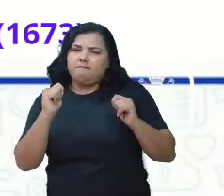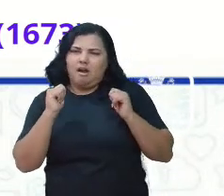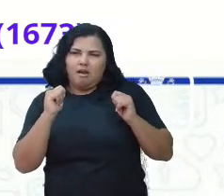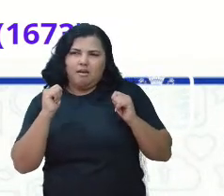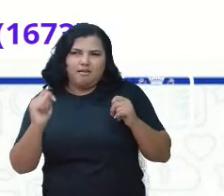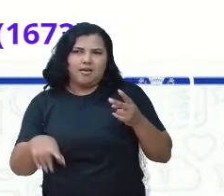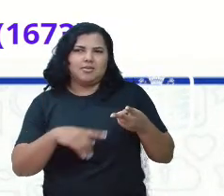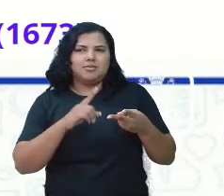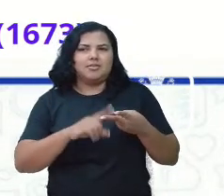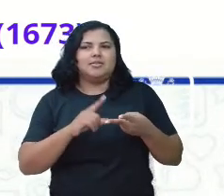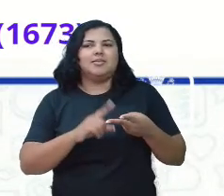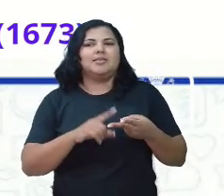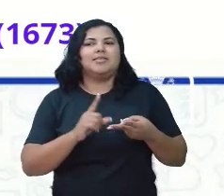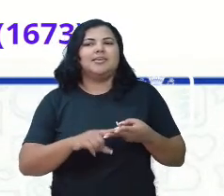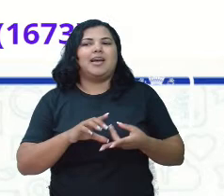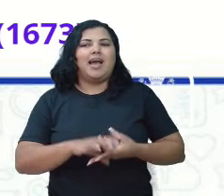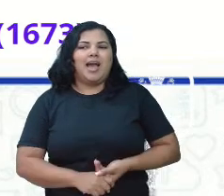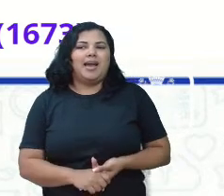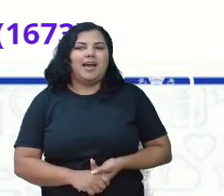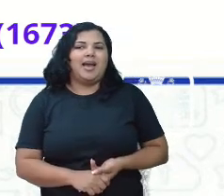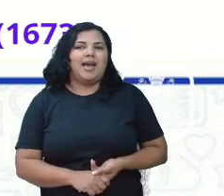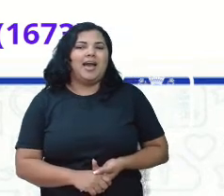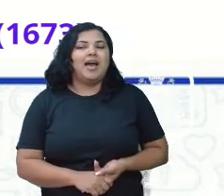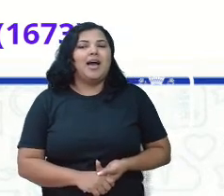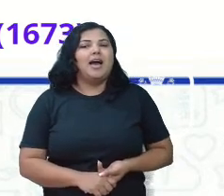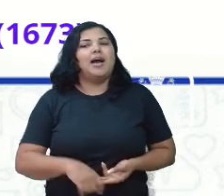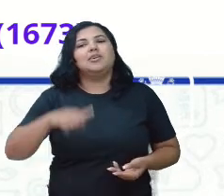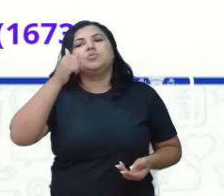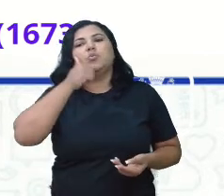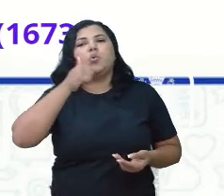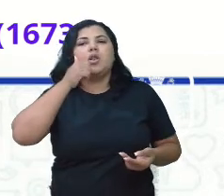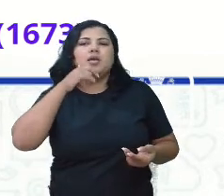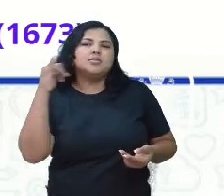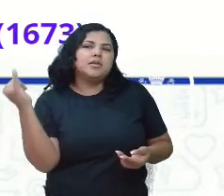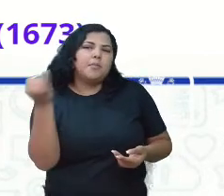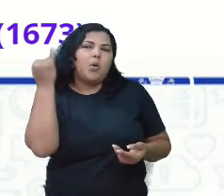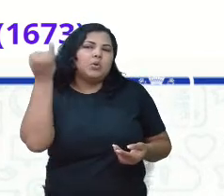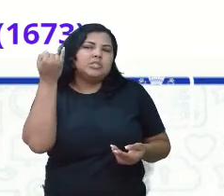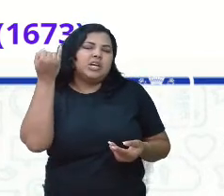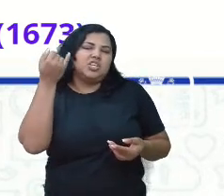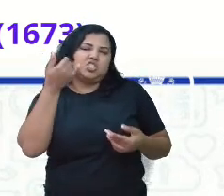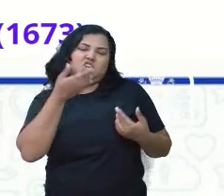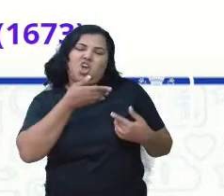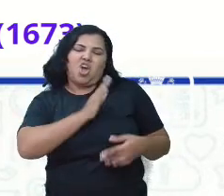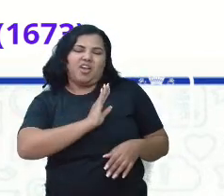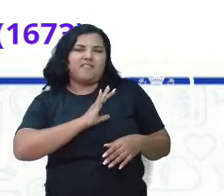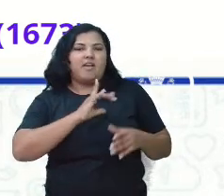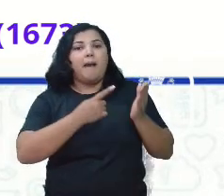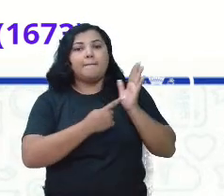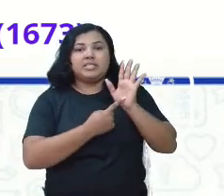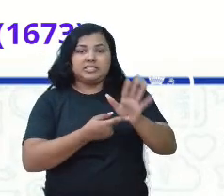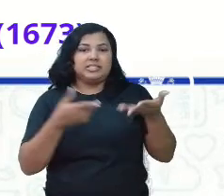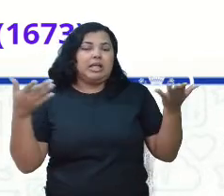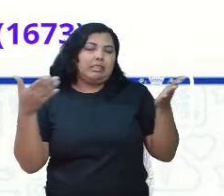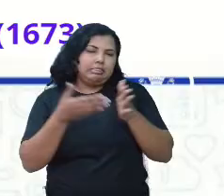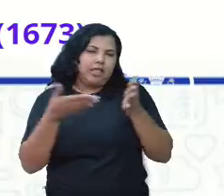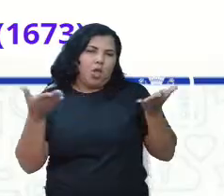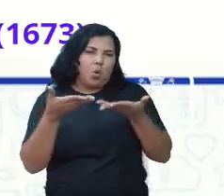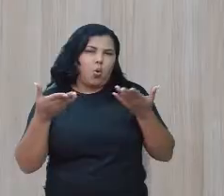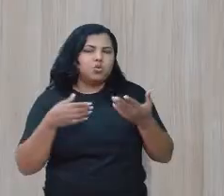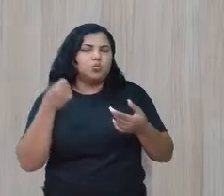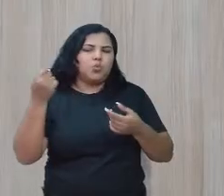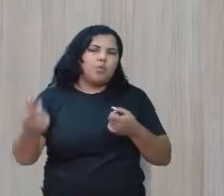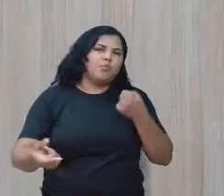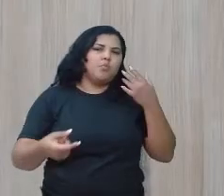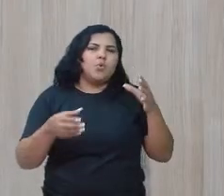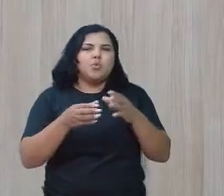Preciosas Ridículas é uma das principais peças de Molière. Ela é muito representada até hoje, né? De vez em quando, aqui e ali,